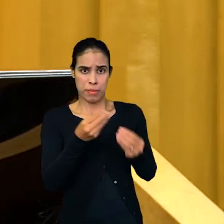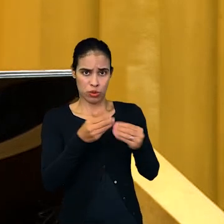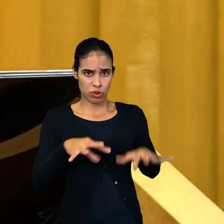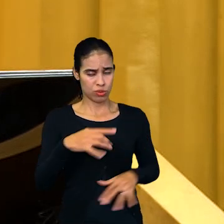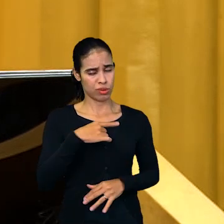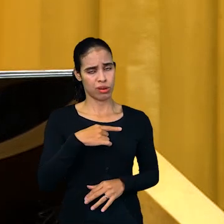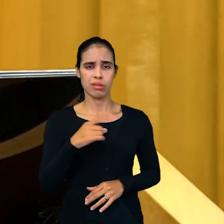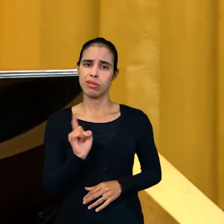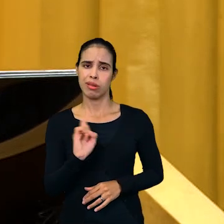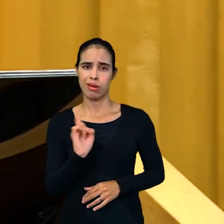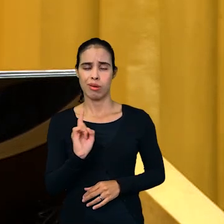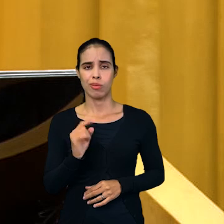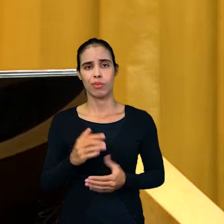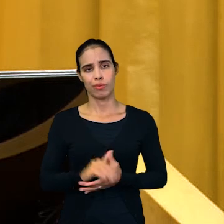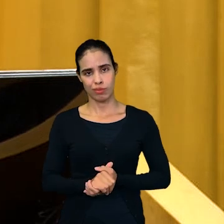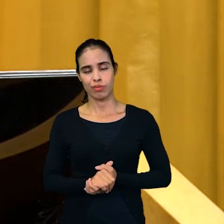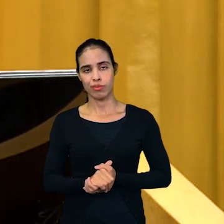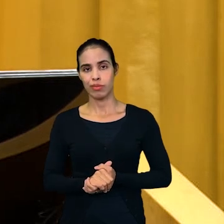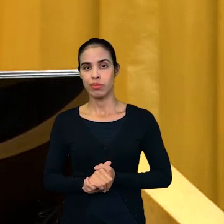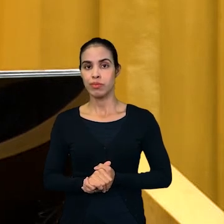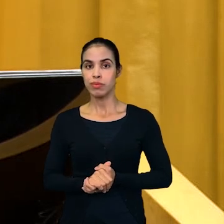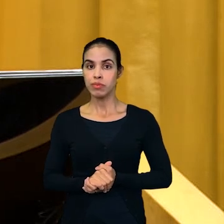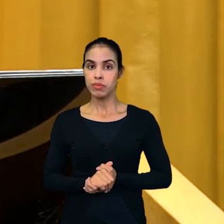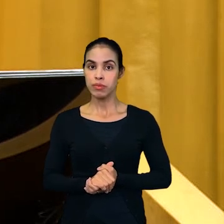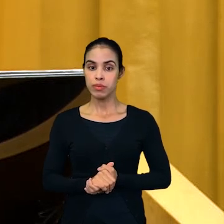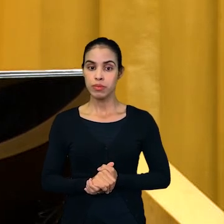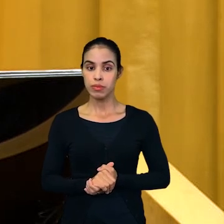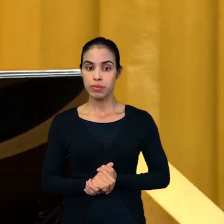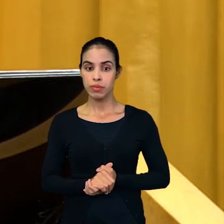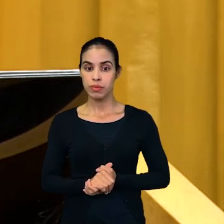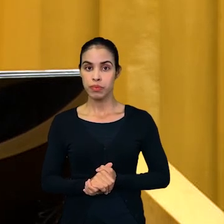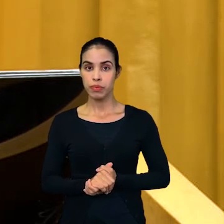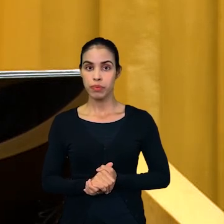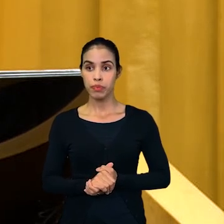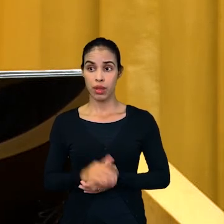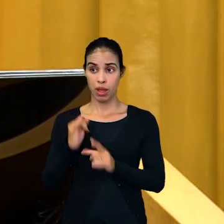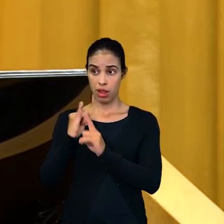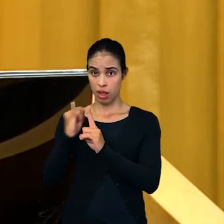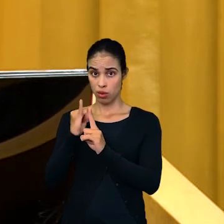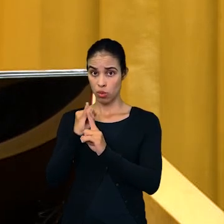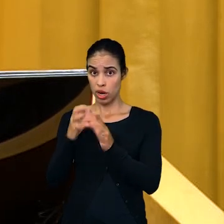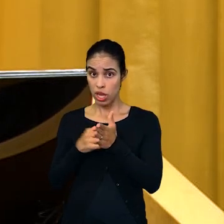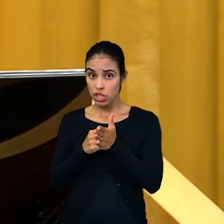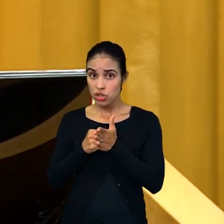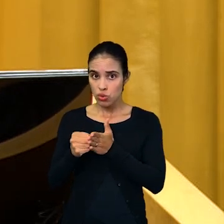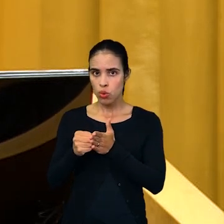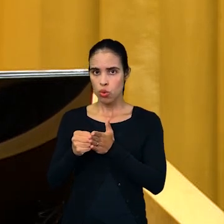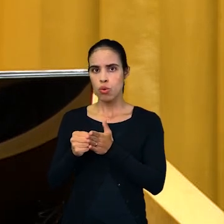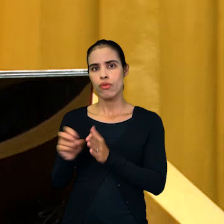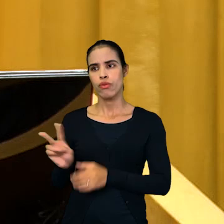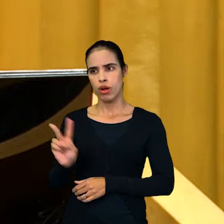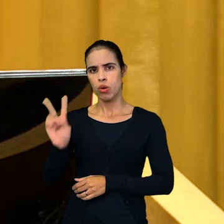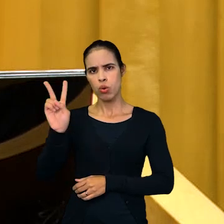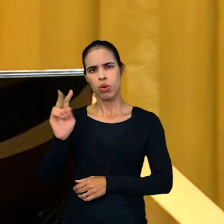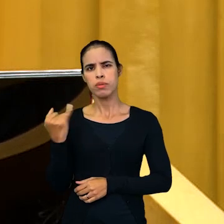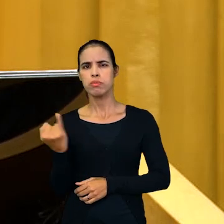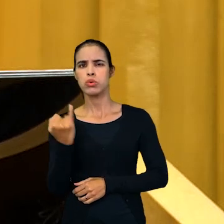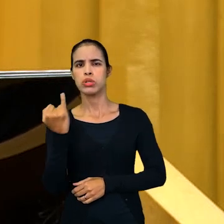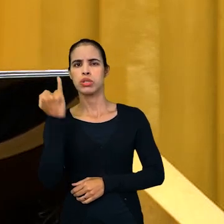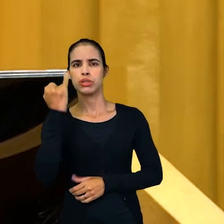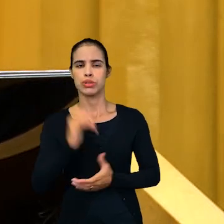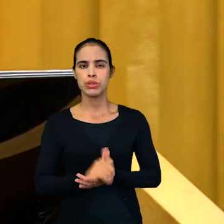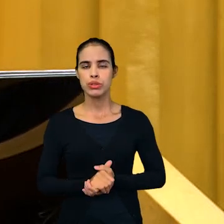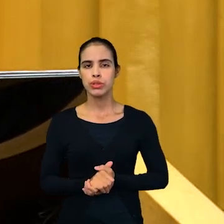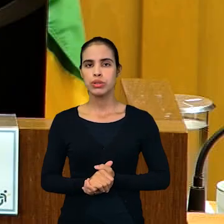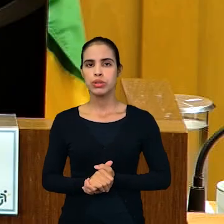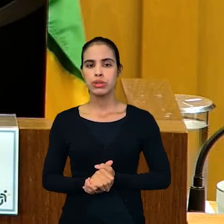a vida financeira da empresa. Eu penso que o valor proposto pelo eminente relator tem um caráter